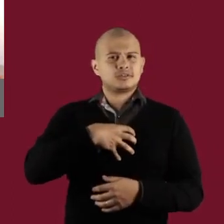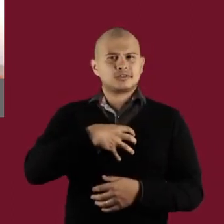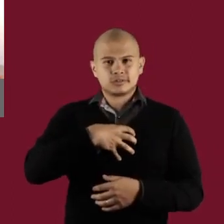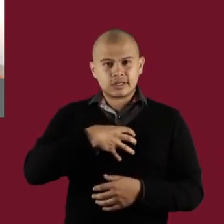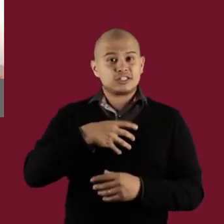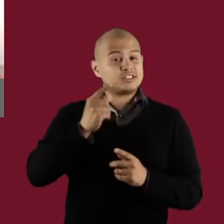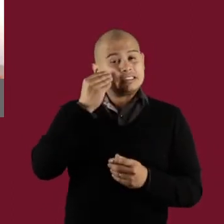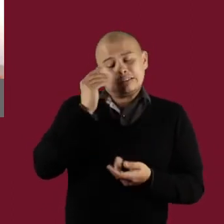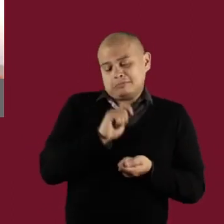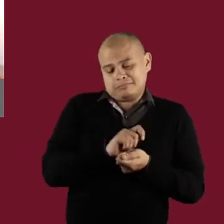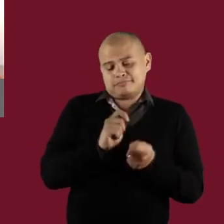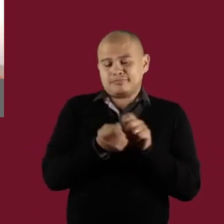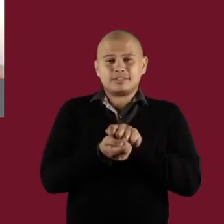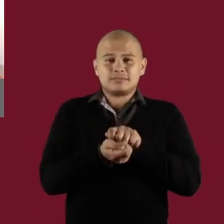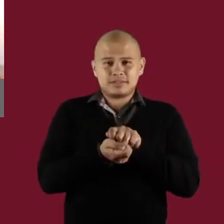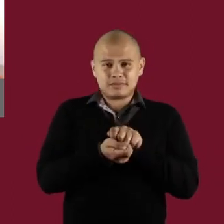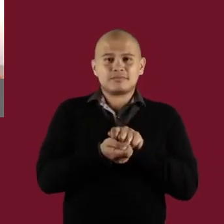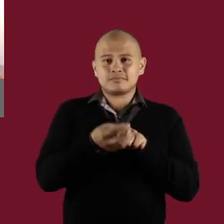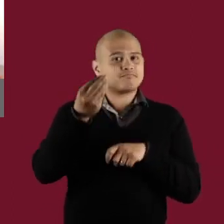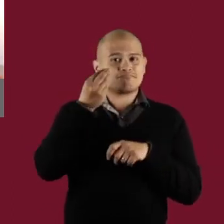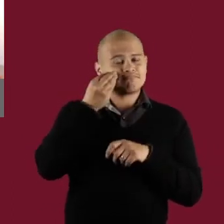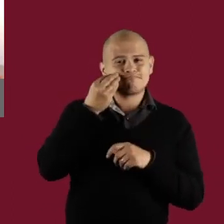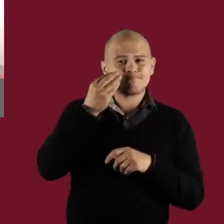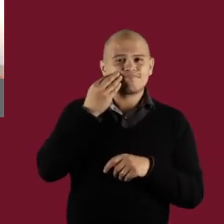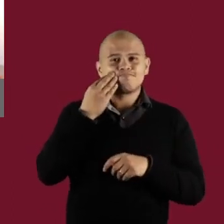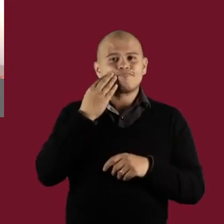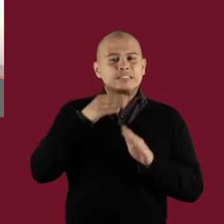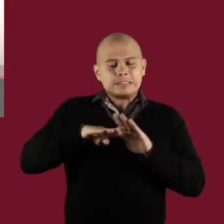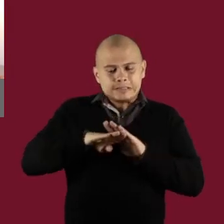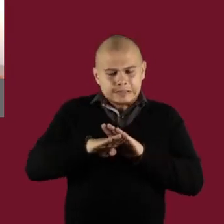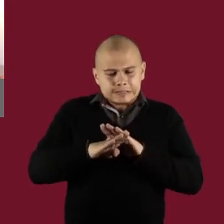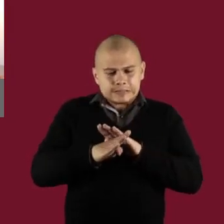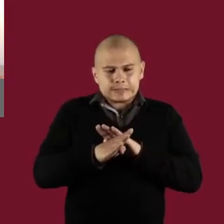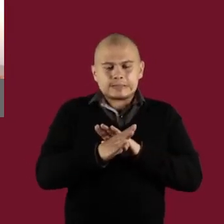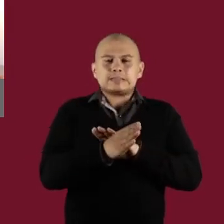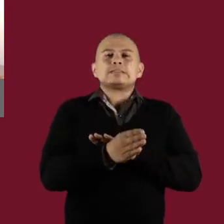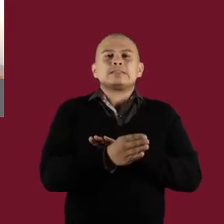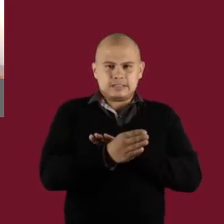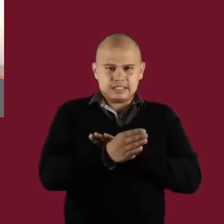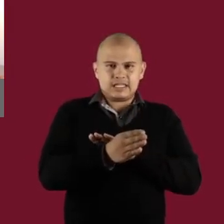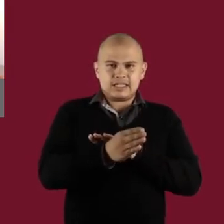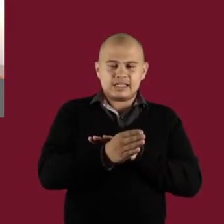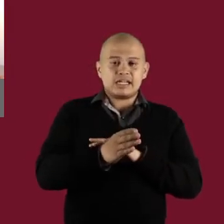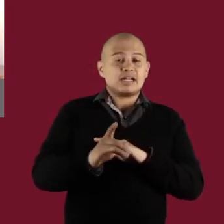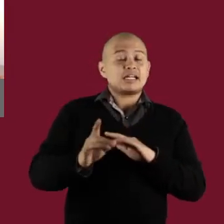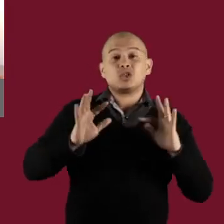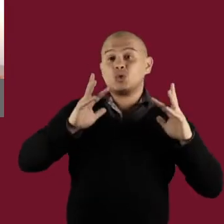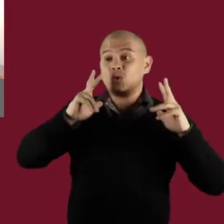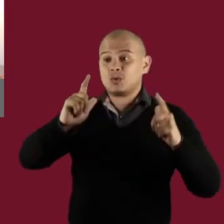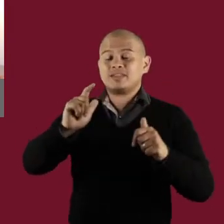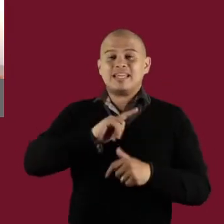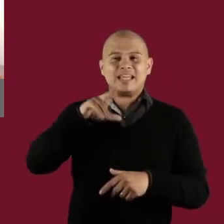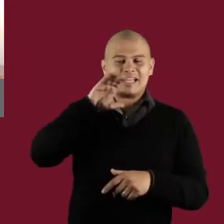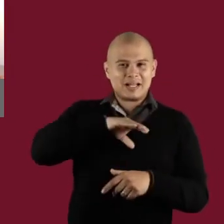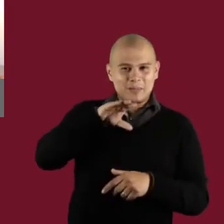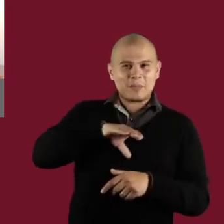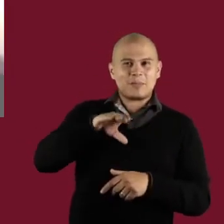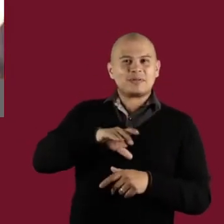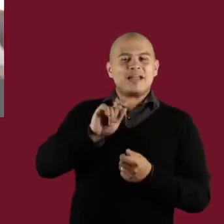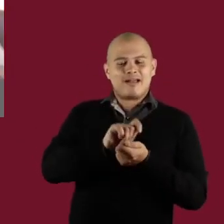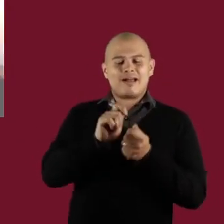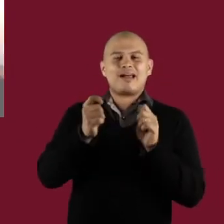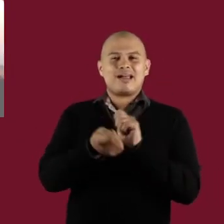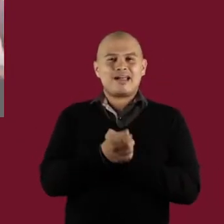né? É uma das características também da língua portuguesa e dos povos lusófonos se adaptar, né? Porque esses países, eles